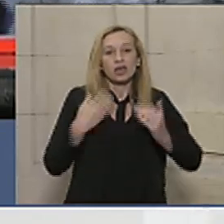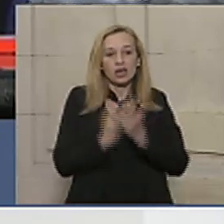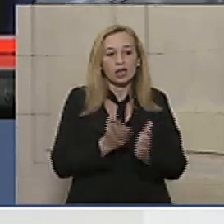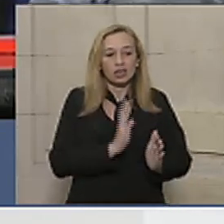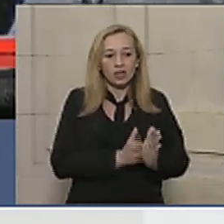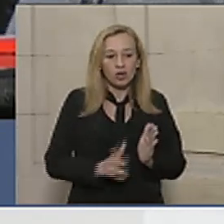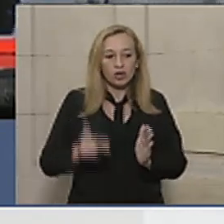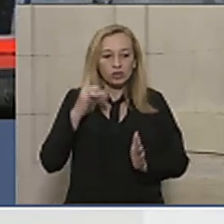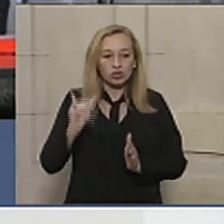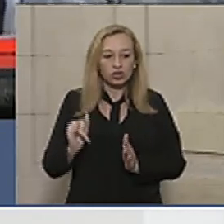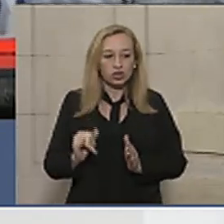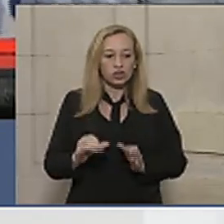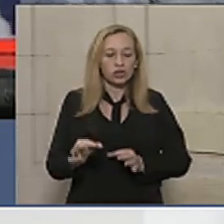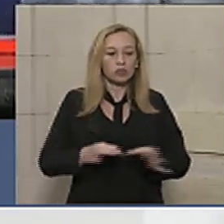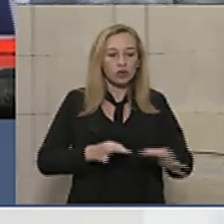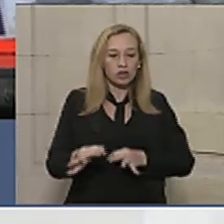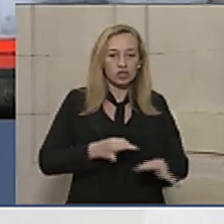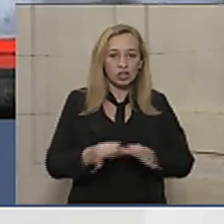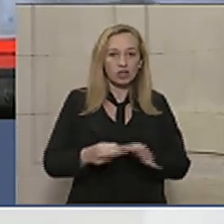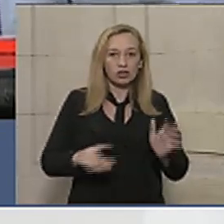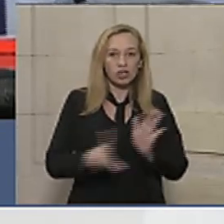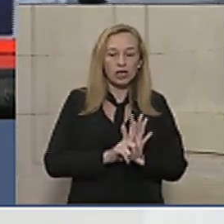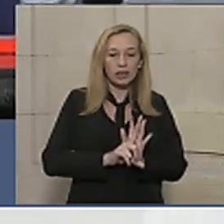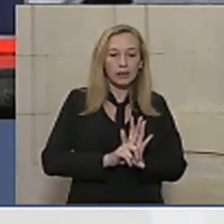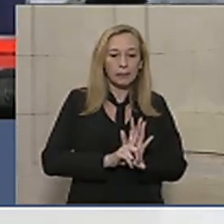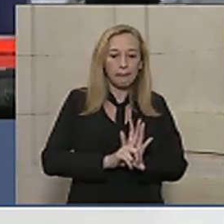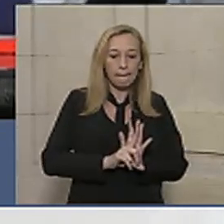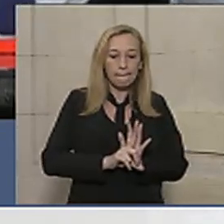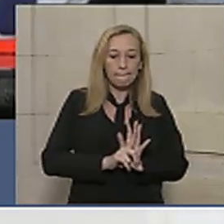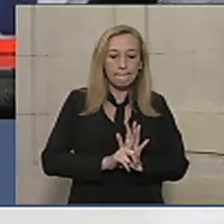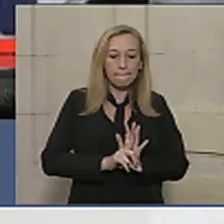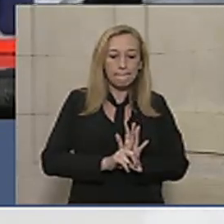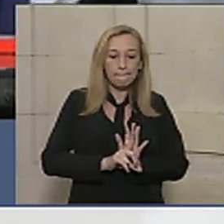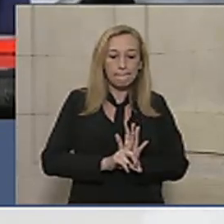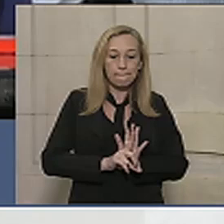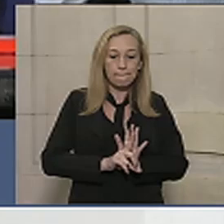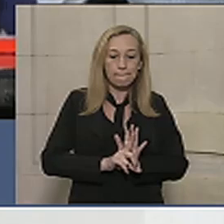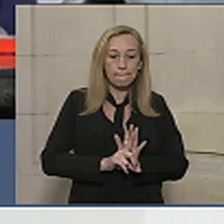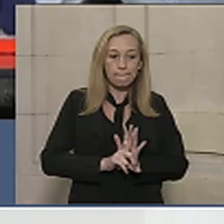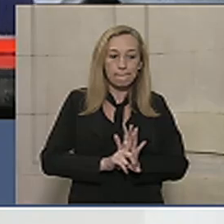dia do projeto de lei